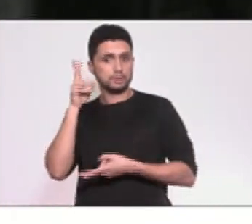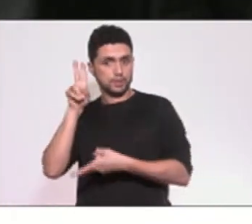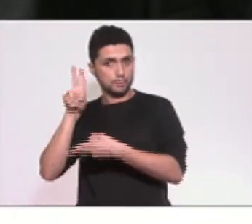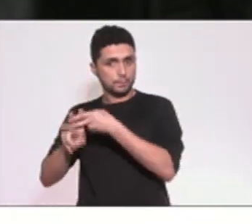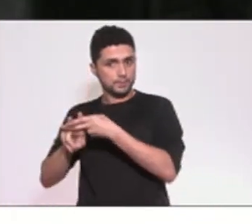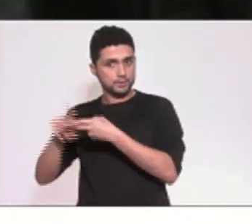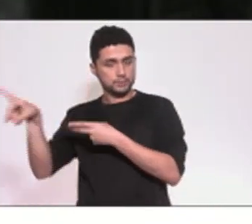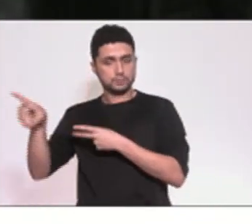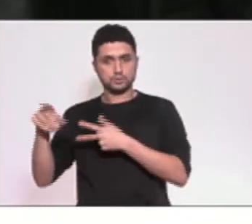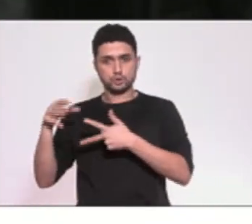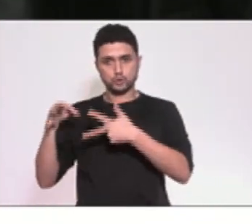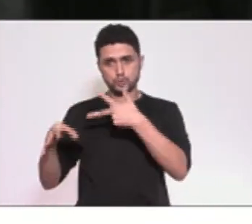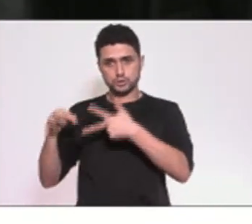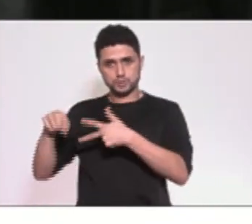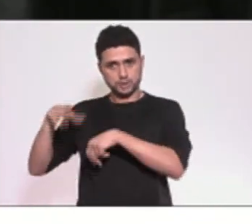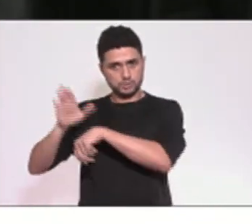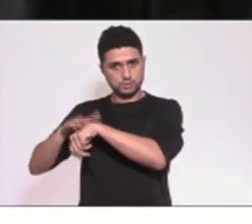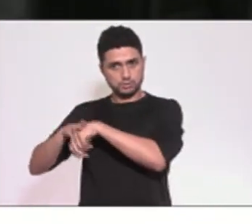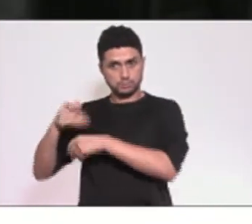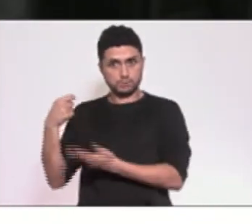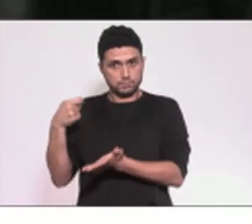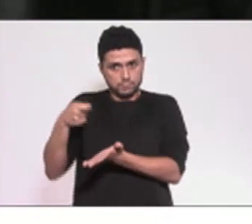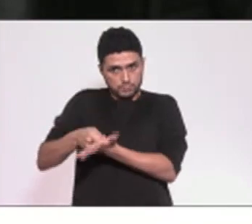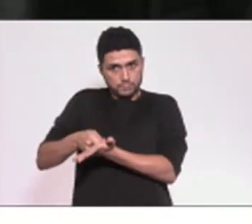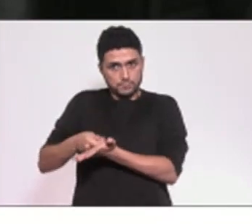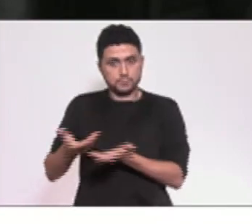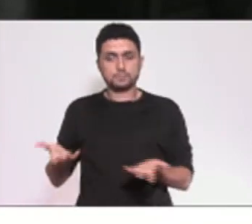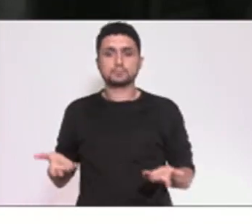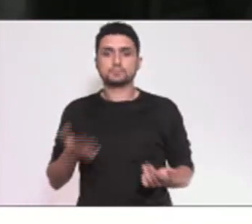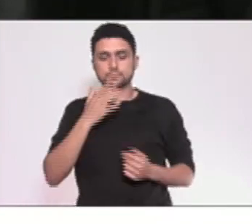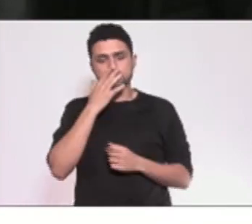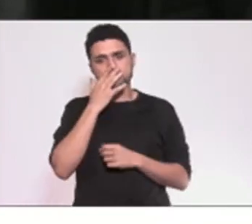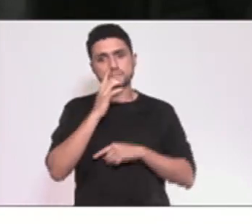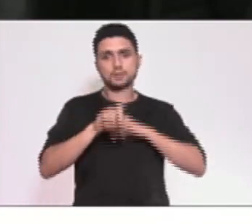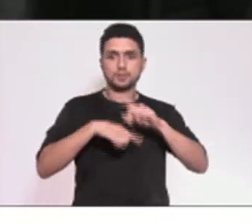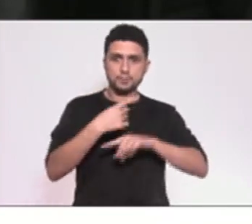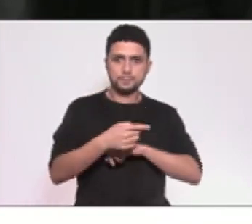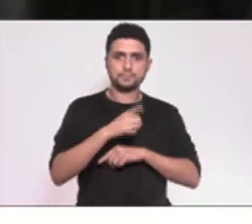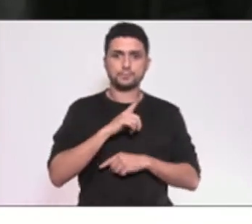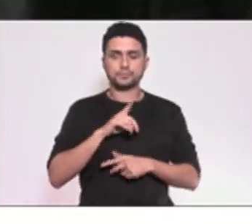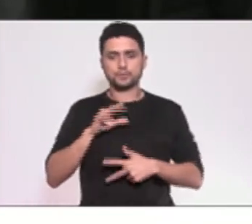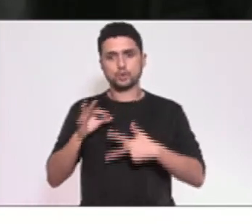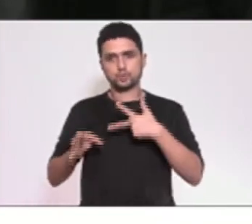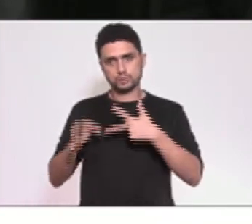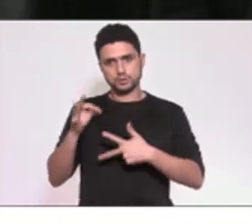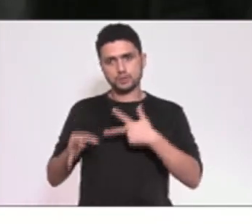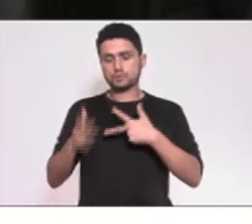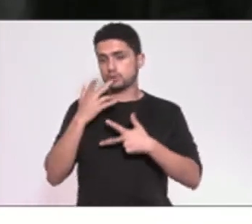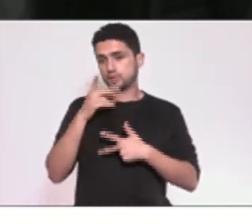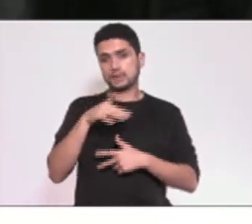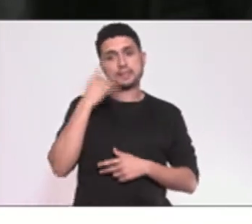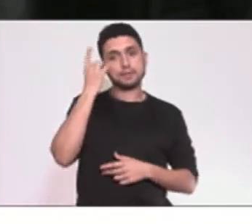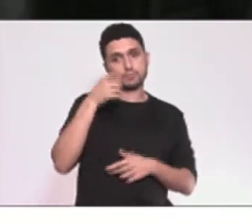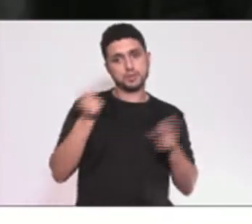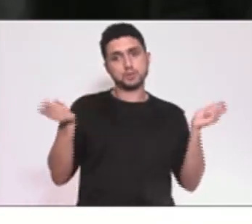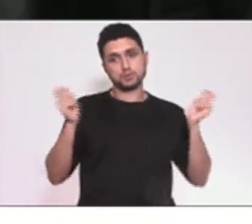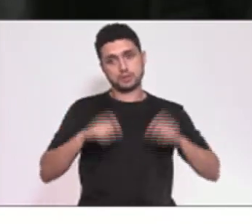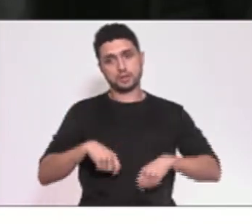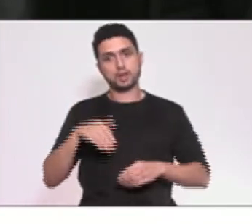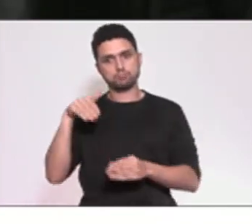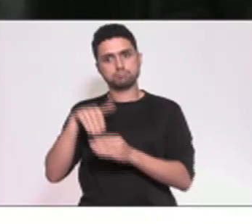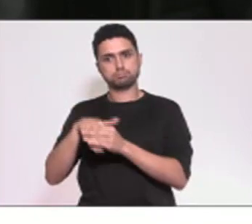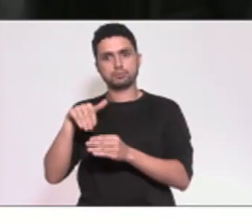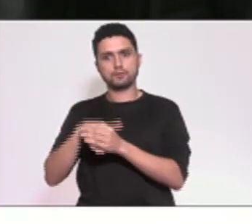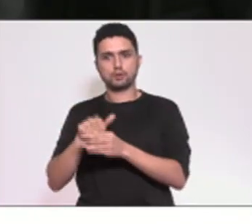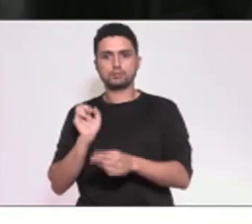próprio judiciário. Depois veio uma decisão judicial dizendo que os deputados teriam direito de posse. O